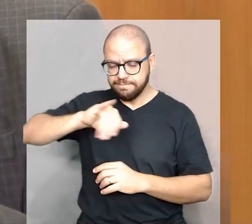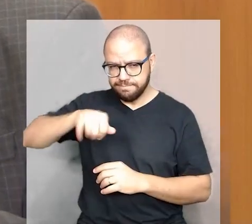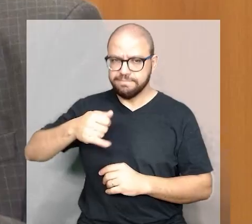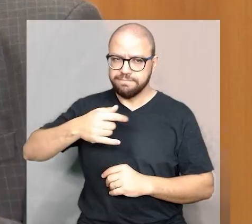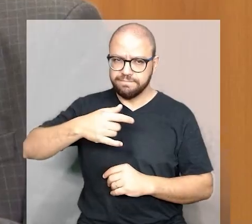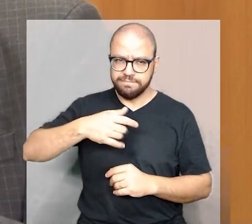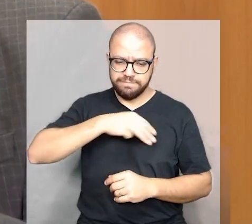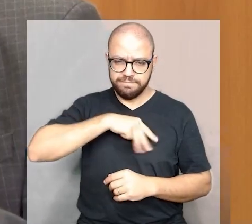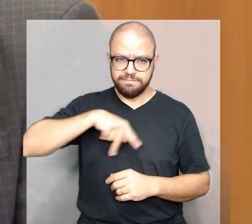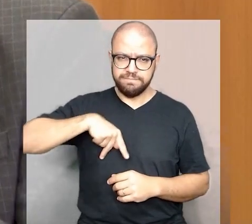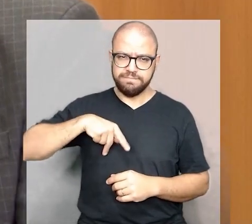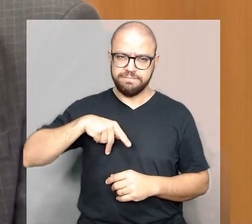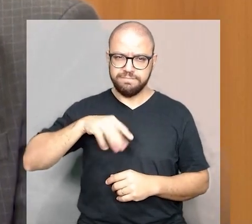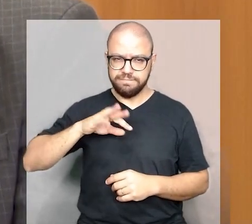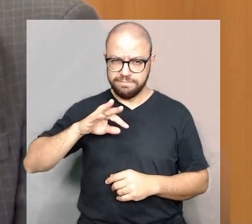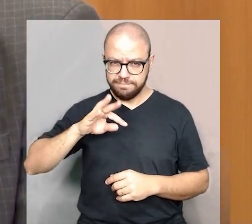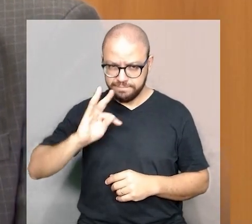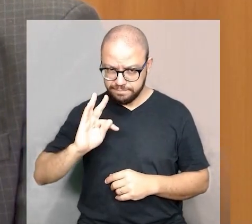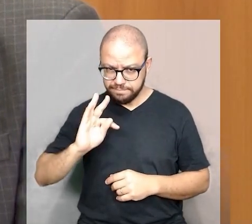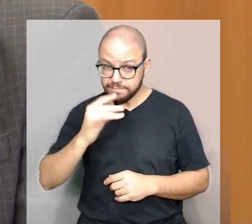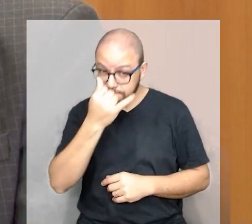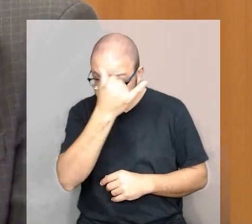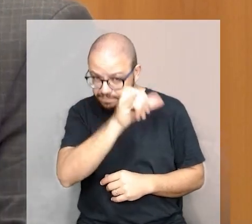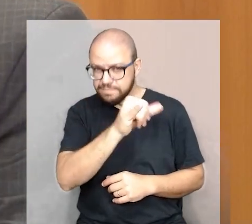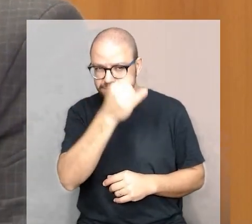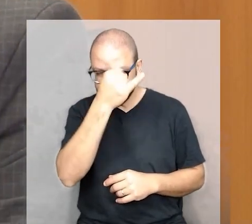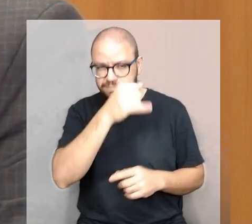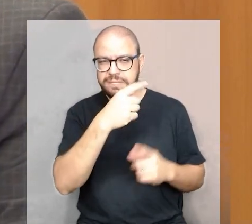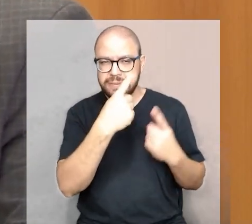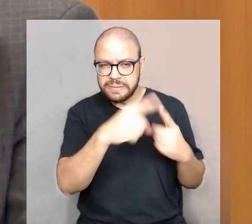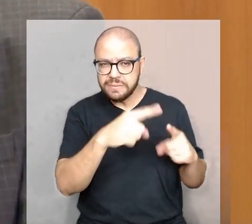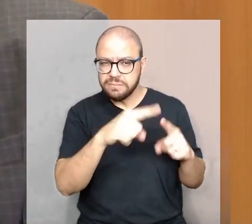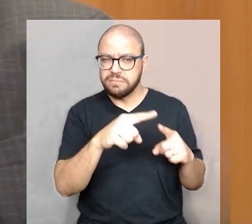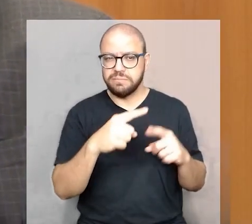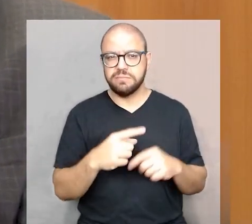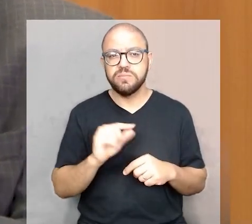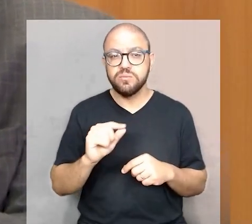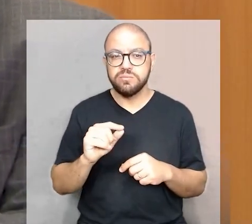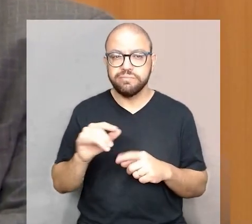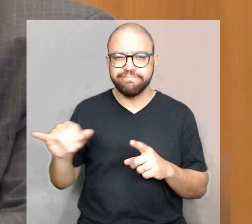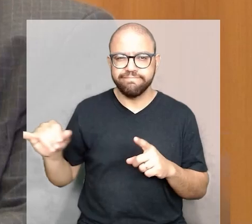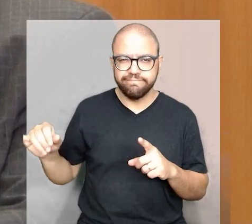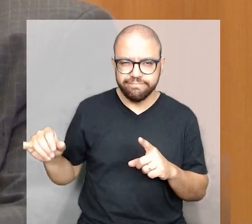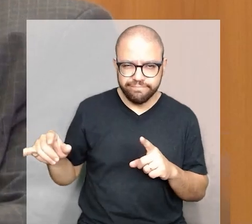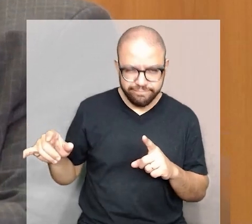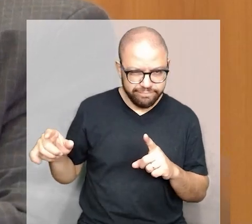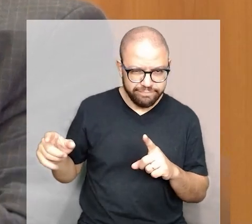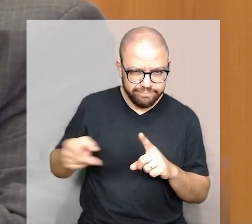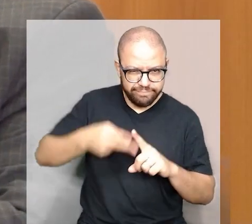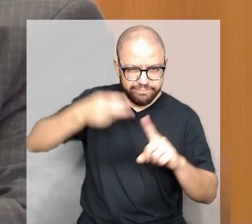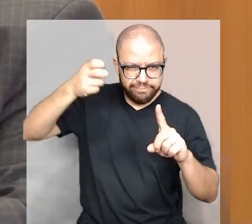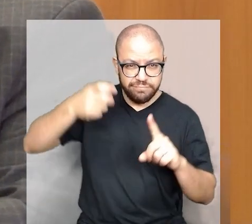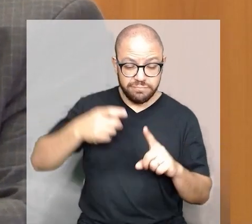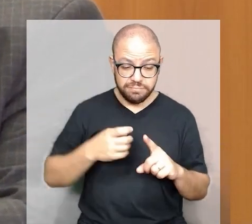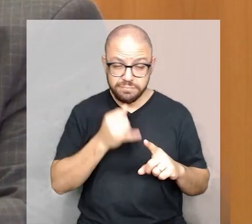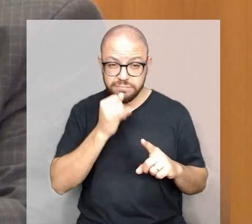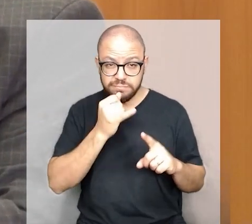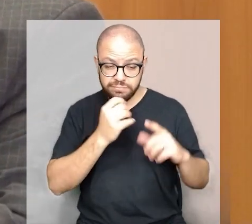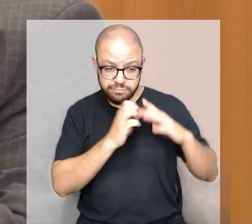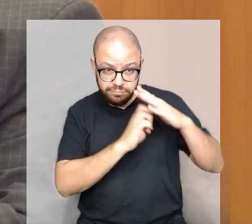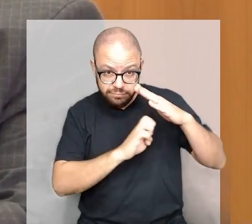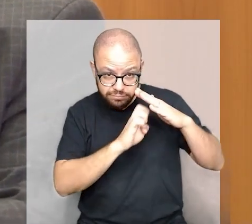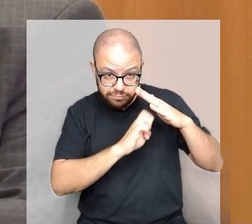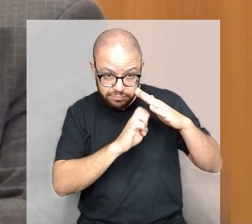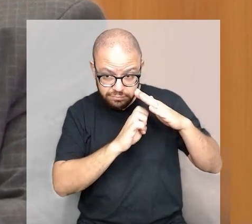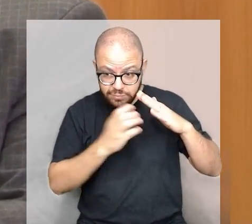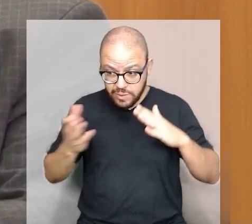Então, a pejotização sempre foi combatida no Ministério Público do Trabalho. O que é a pejotização? A pejotização é aquela fraude em que uma